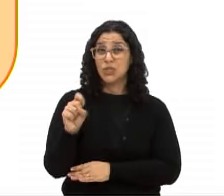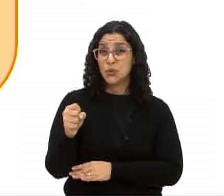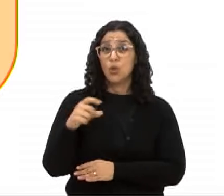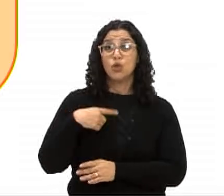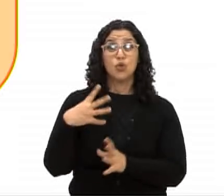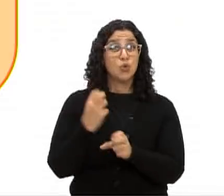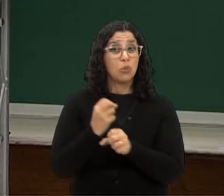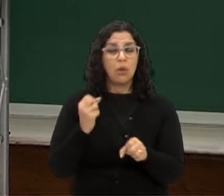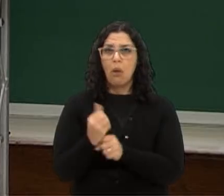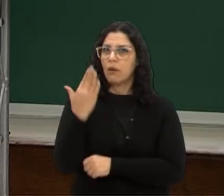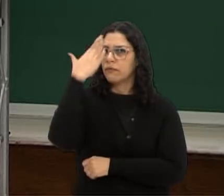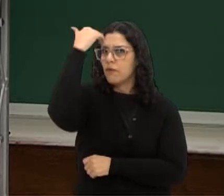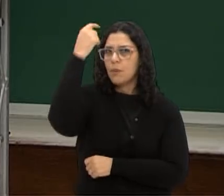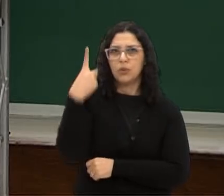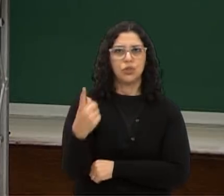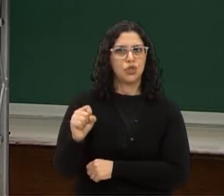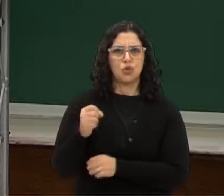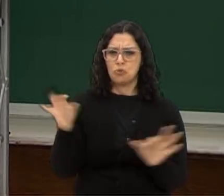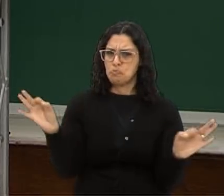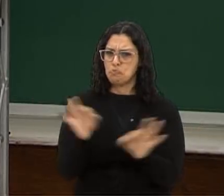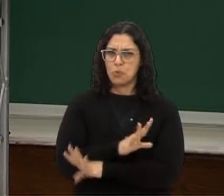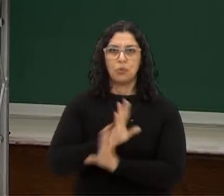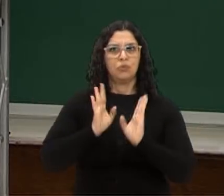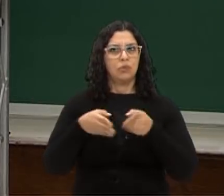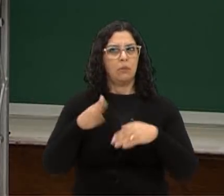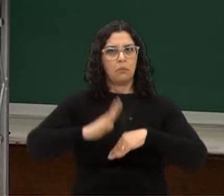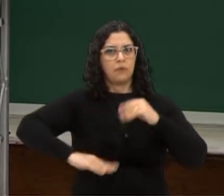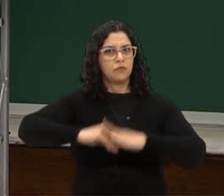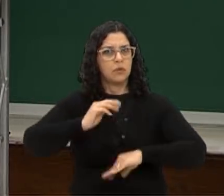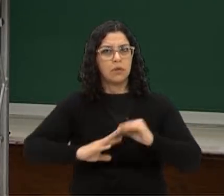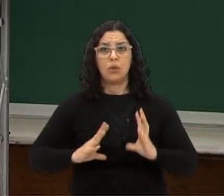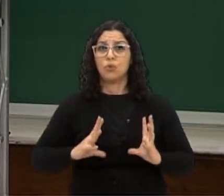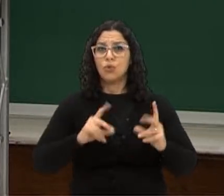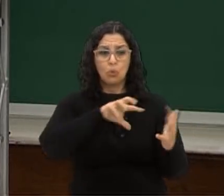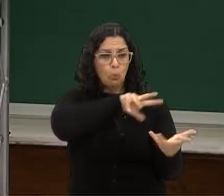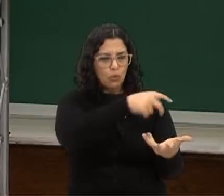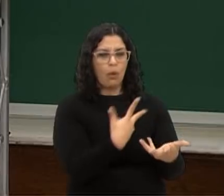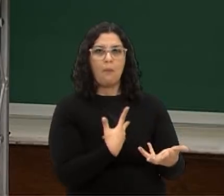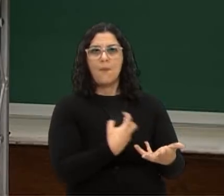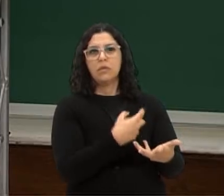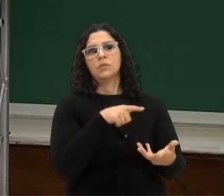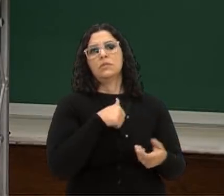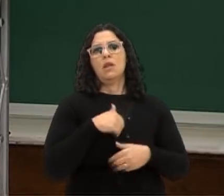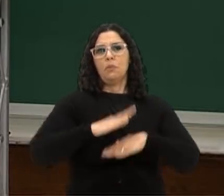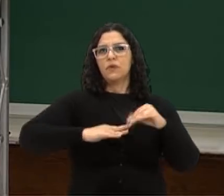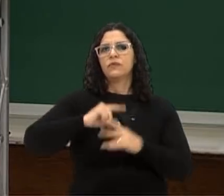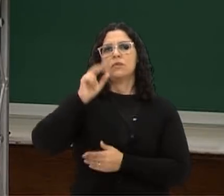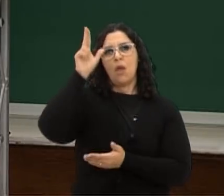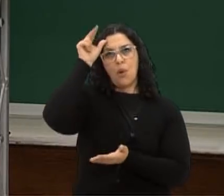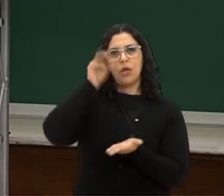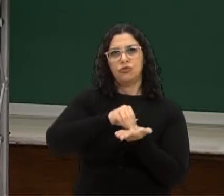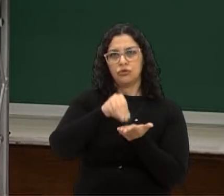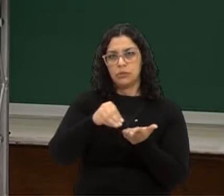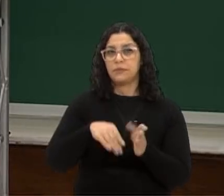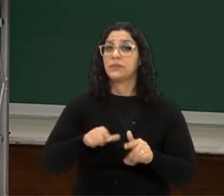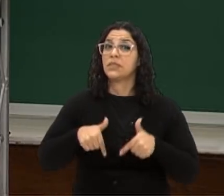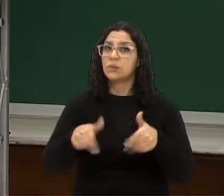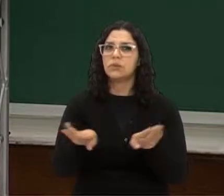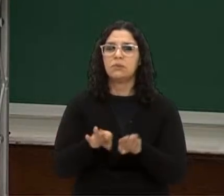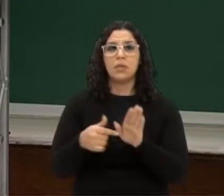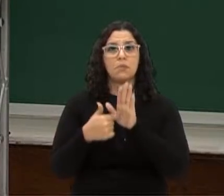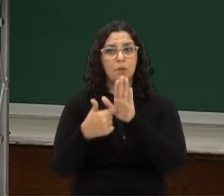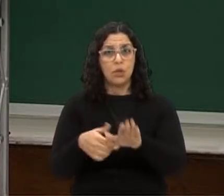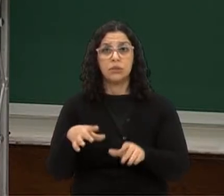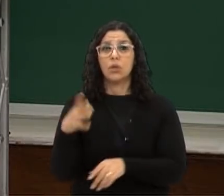tinha uma carreira, né, formada, já tinha reconhecimento internacional. Entre suas atuações,